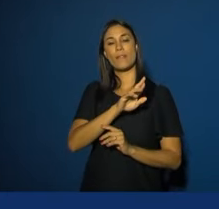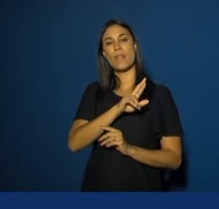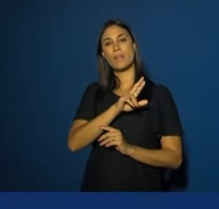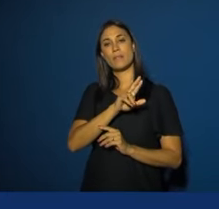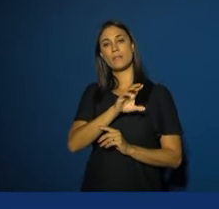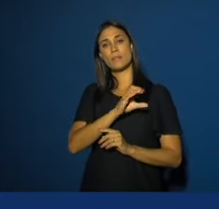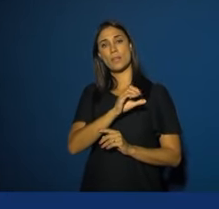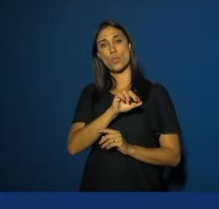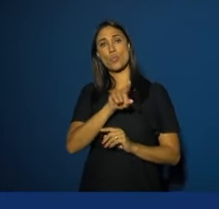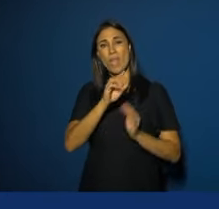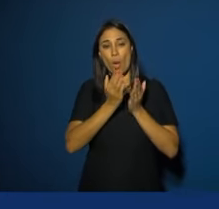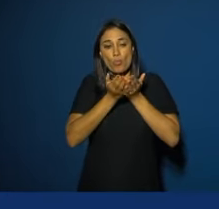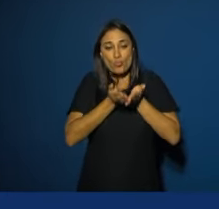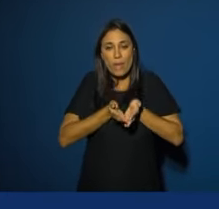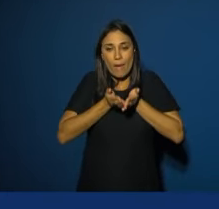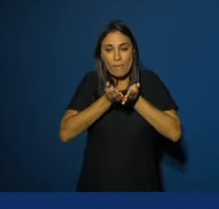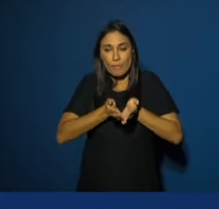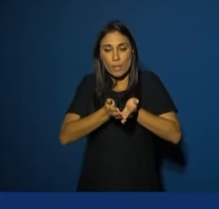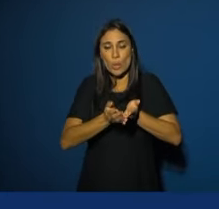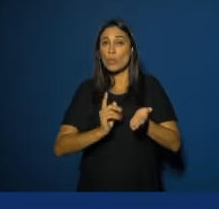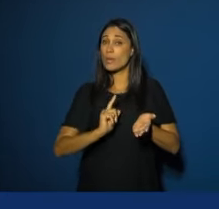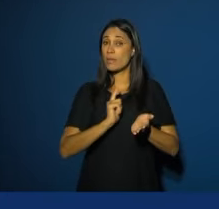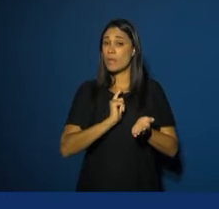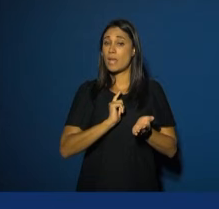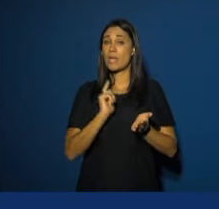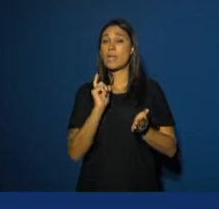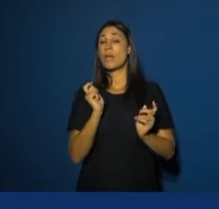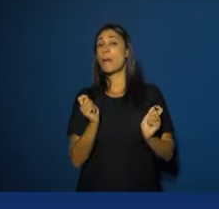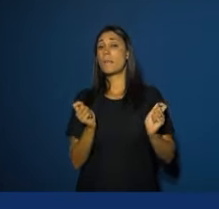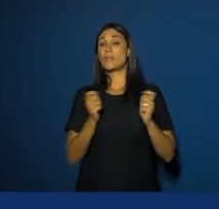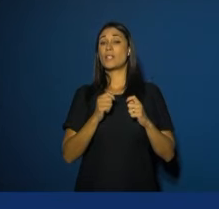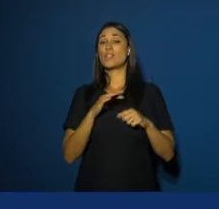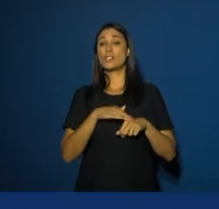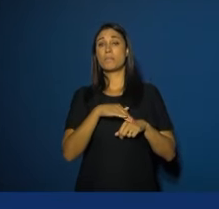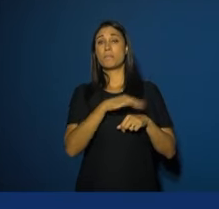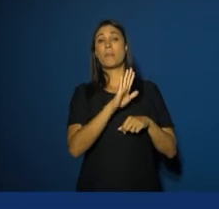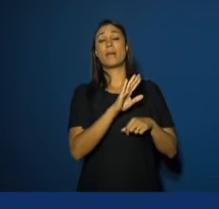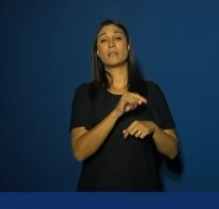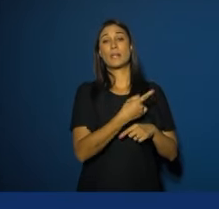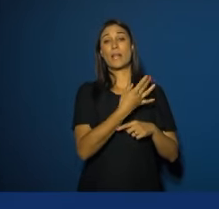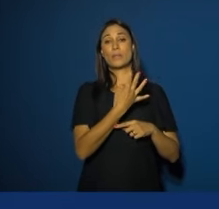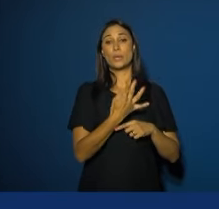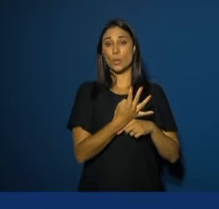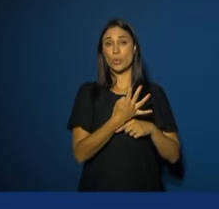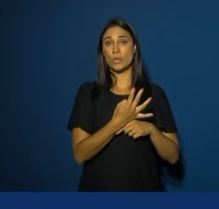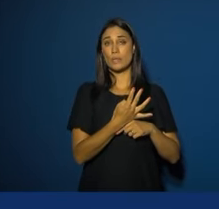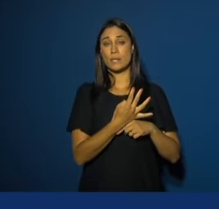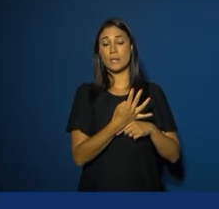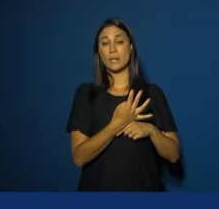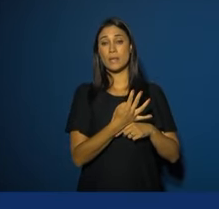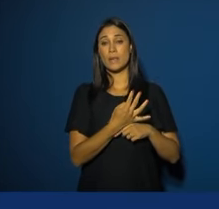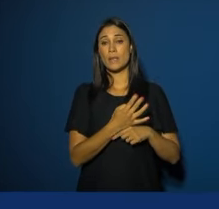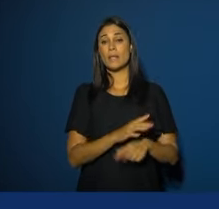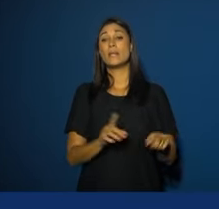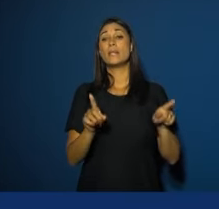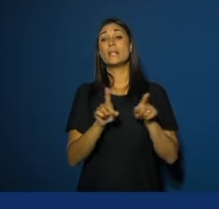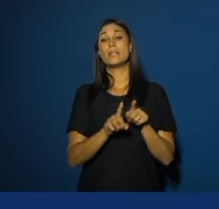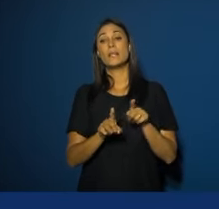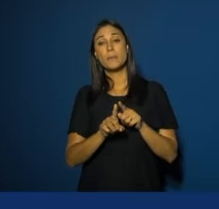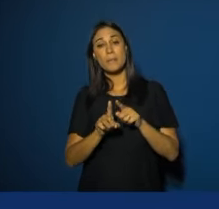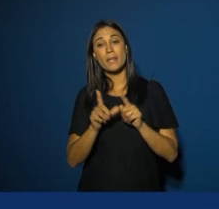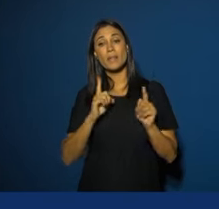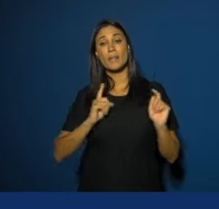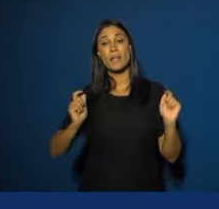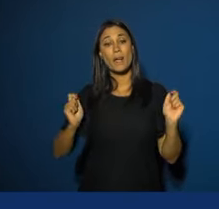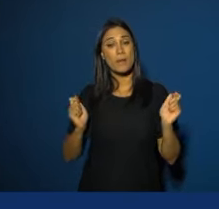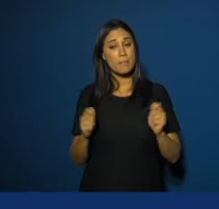navio regasificador de gás com capacidade de injetar para até mais 14 milhões de metros cúbicos por dia na malha. E, ao mesmo tempo, nós temos